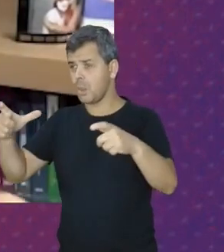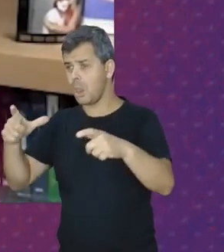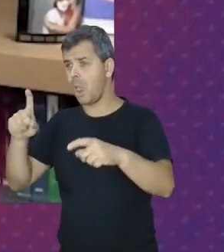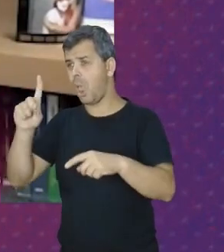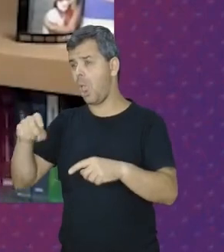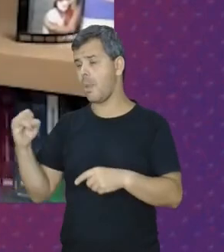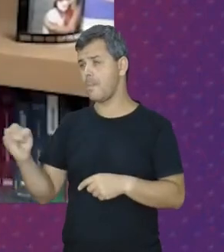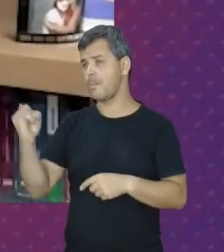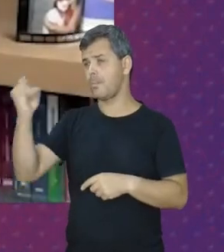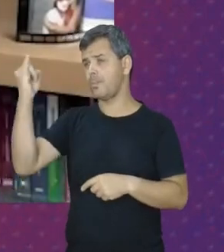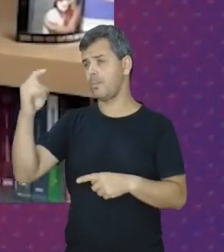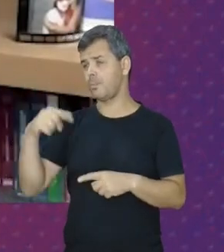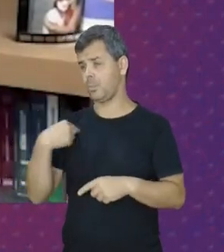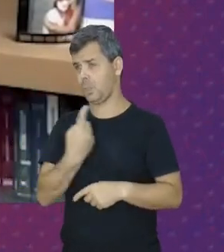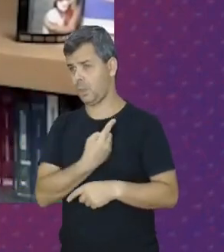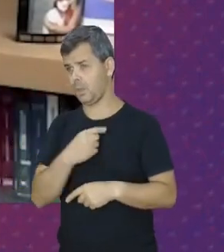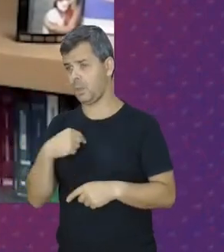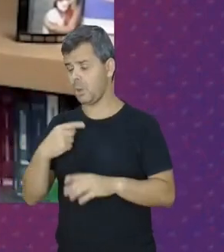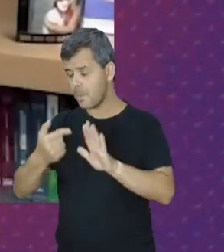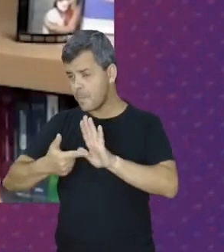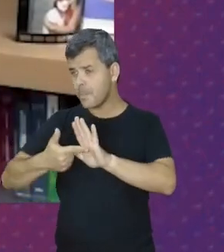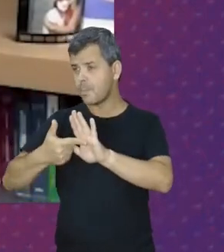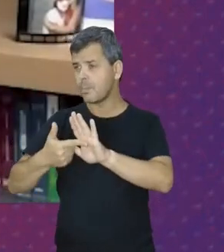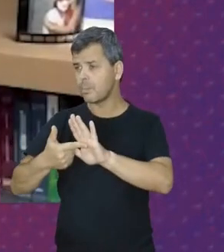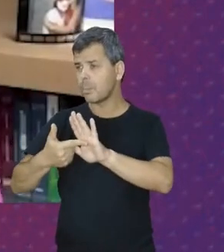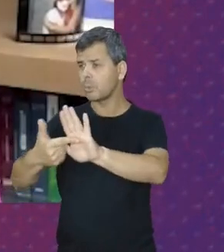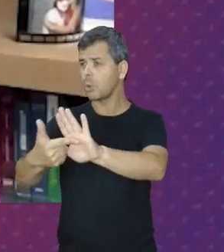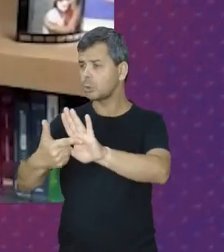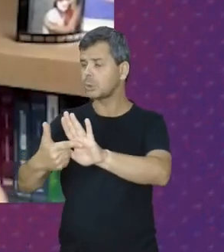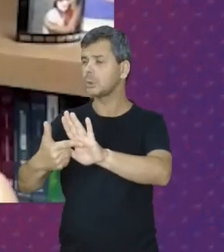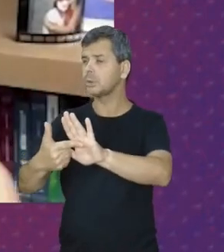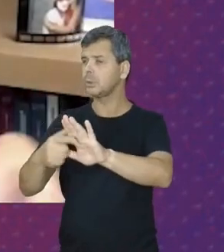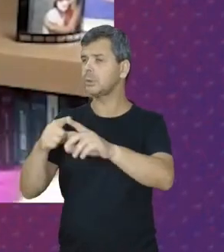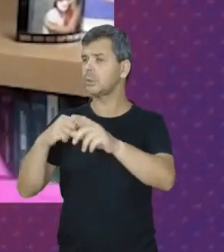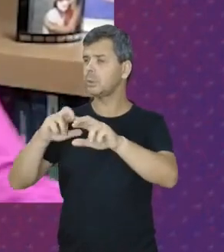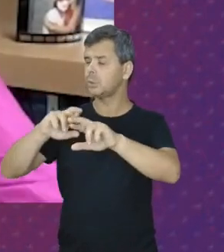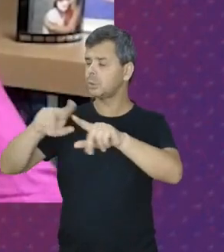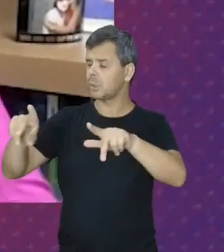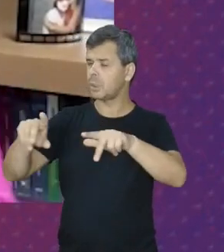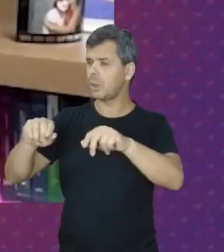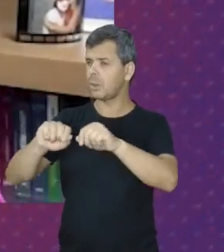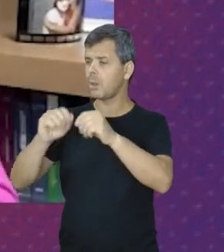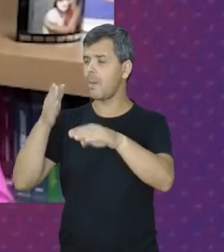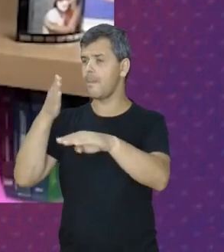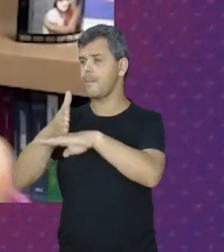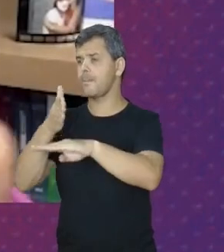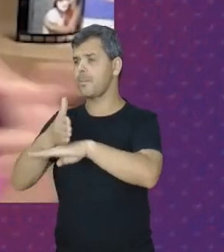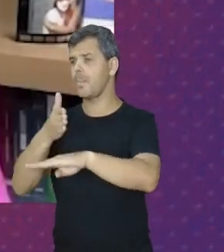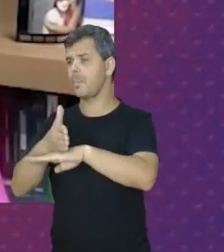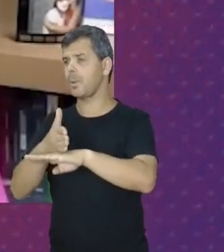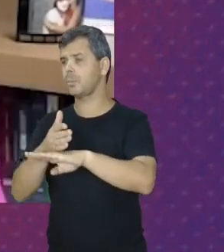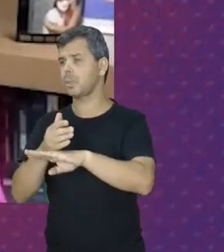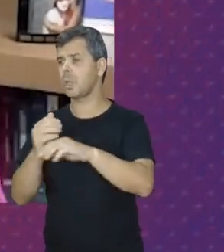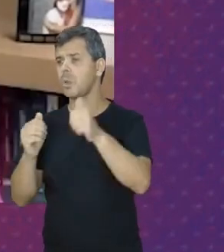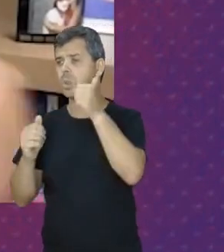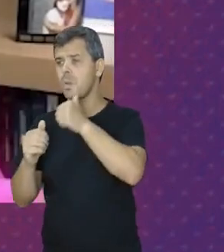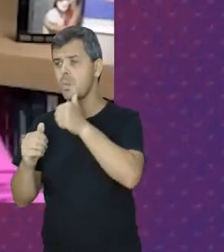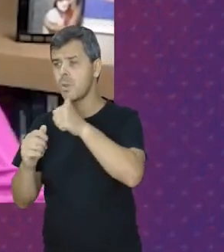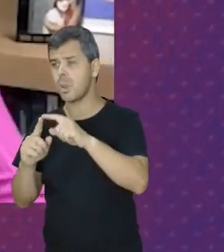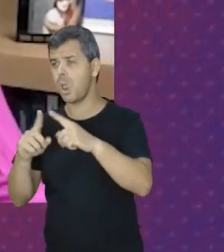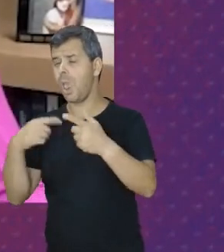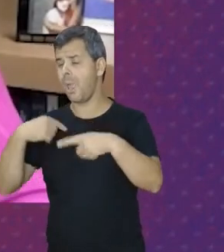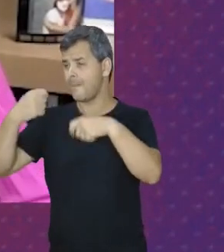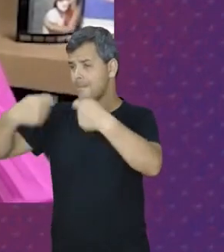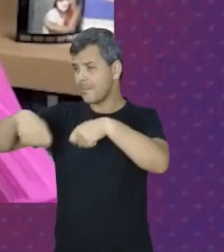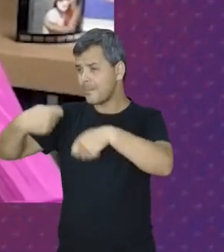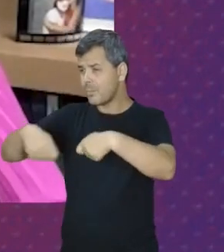importante demais que a gente traga para esse lugar de decisão a participação das mulheres. É preciso